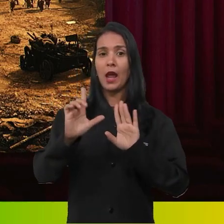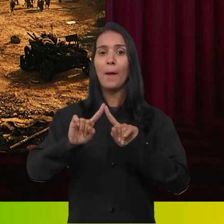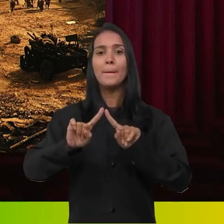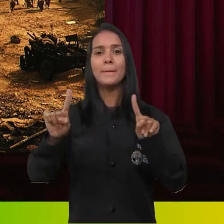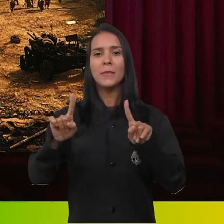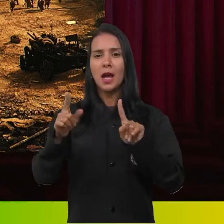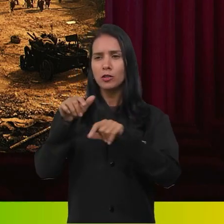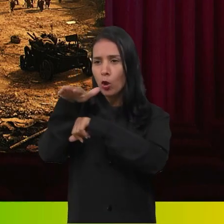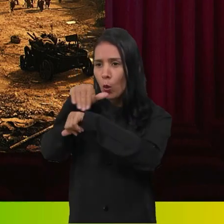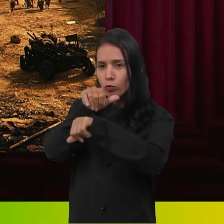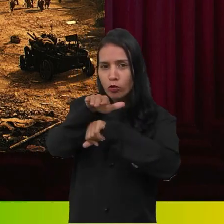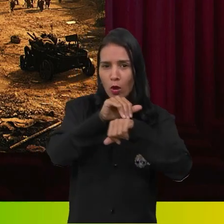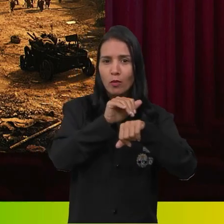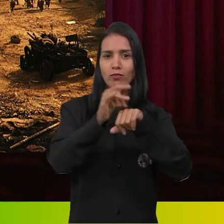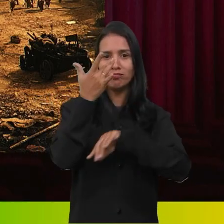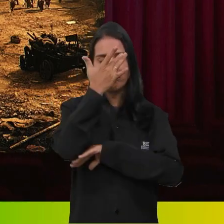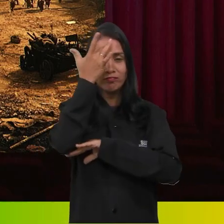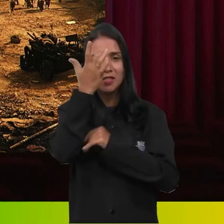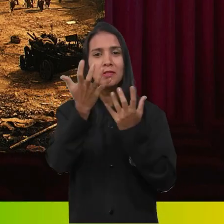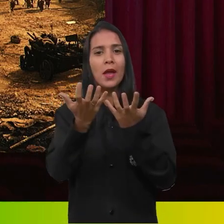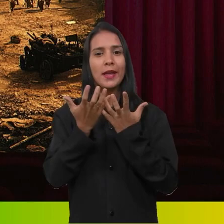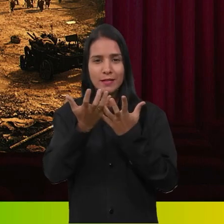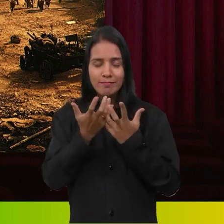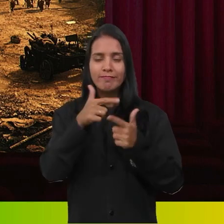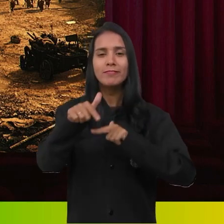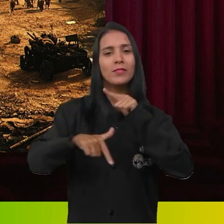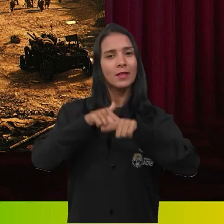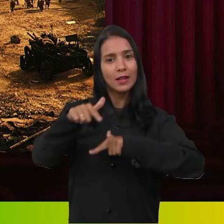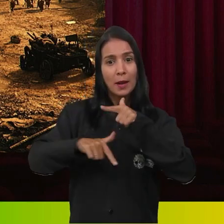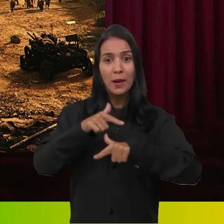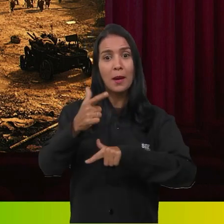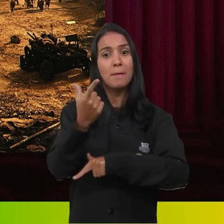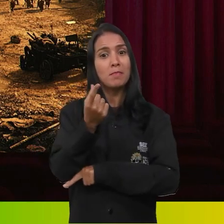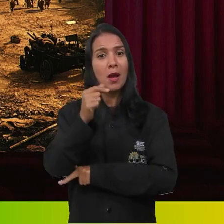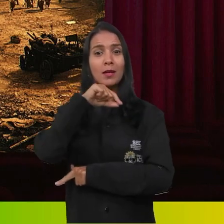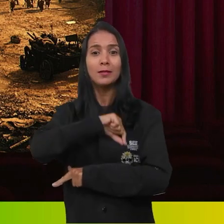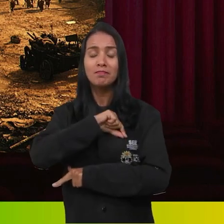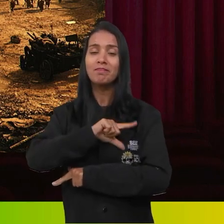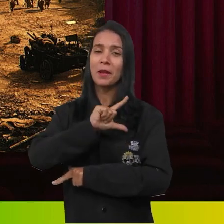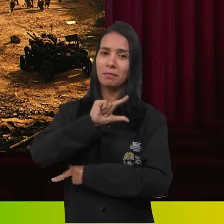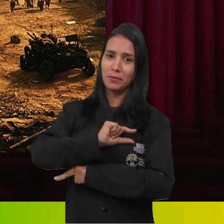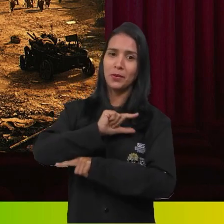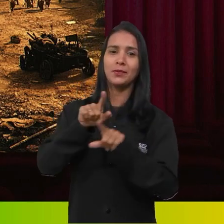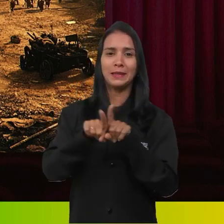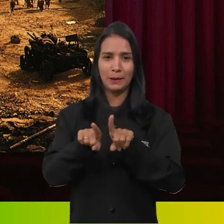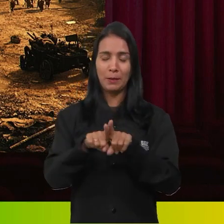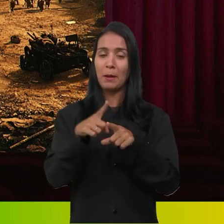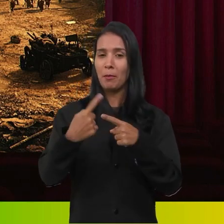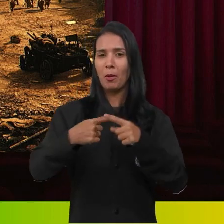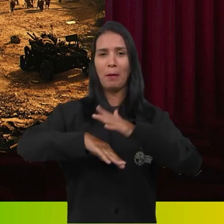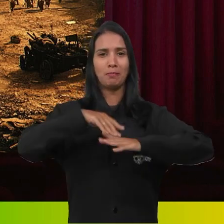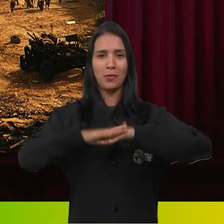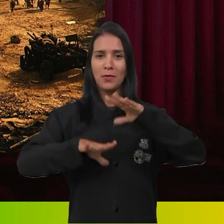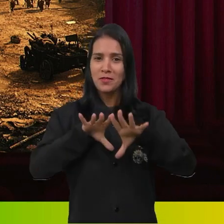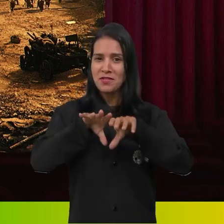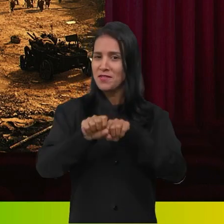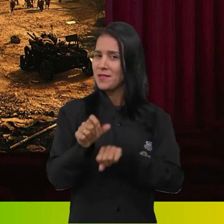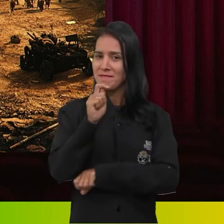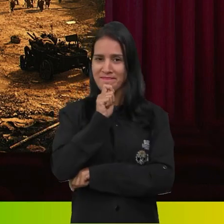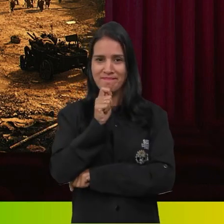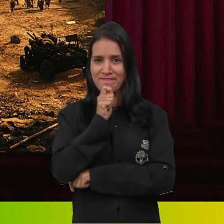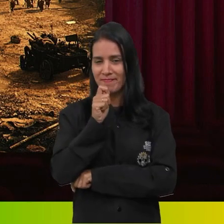para gravar e eles recebiam pouco porque eles tinham pouco orçamento. Então a abordagem era autoral